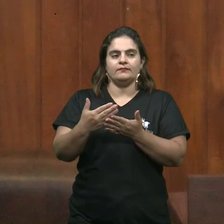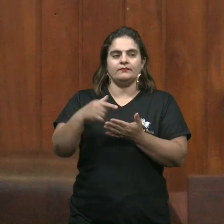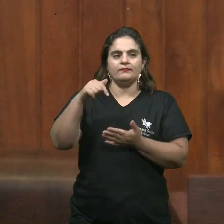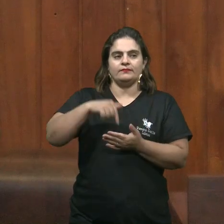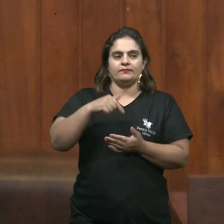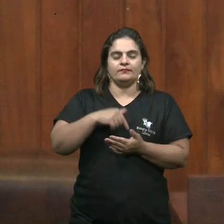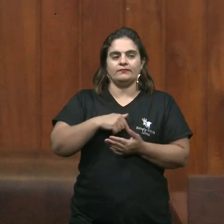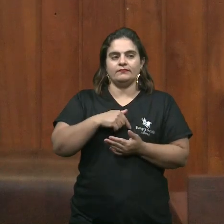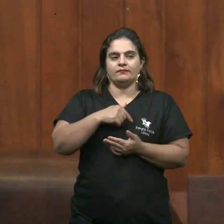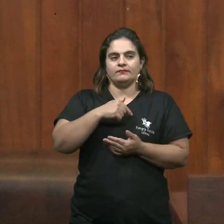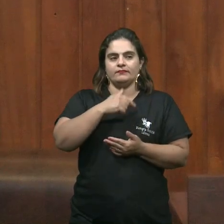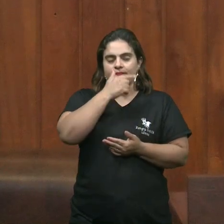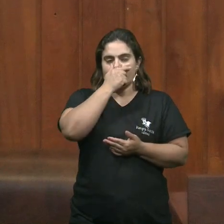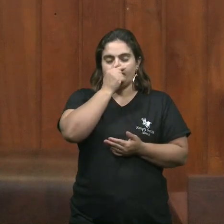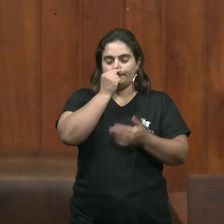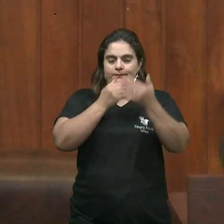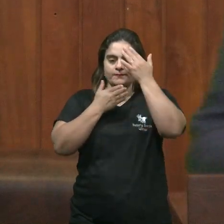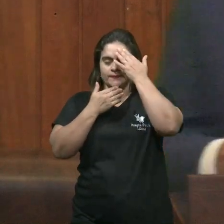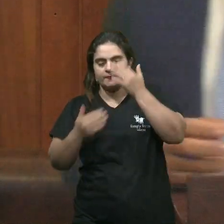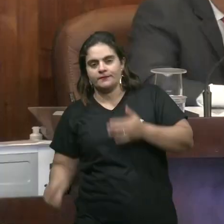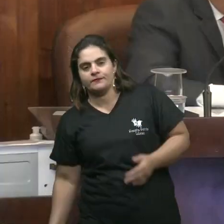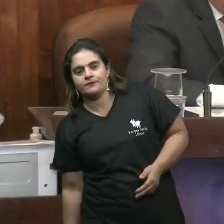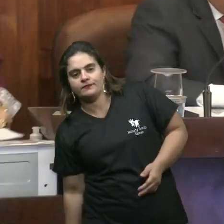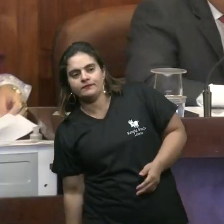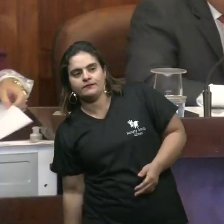prática esse projeto. Obrigado, seu presidente.